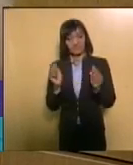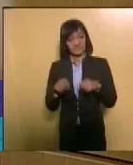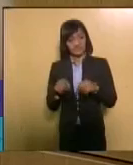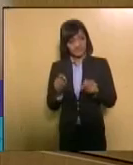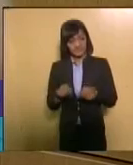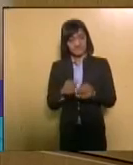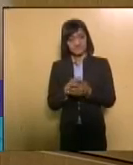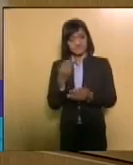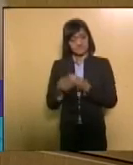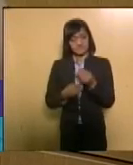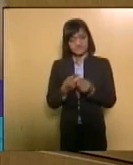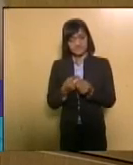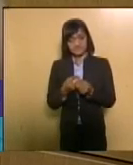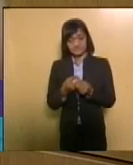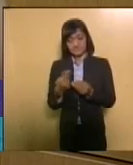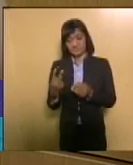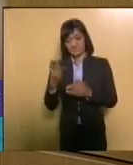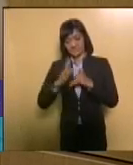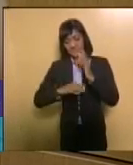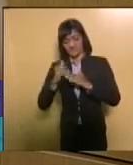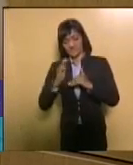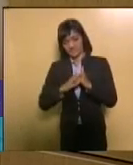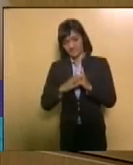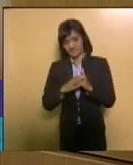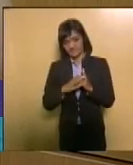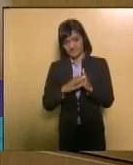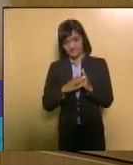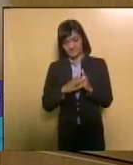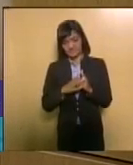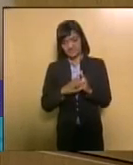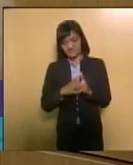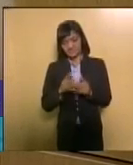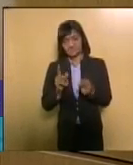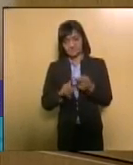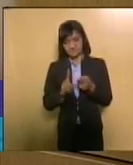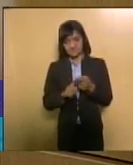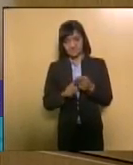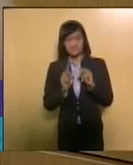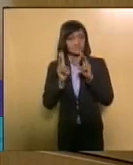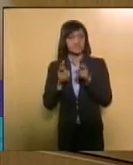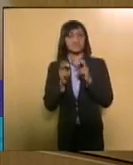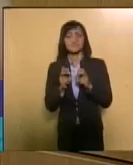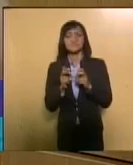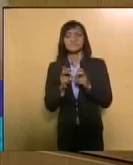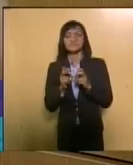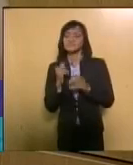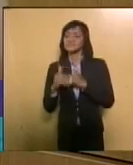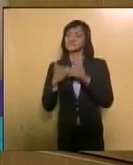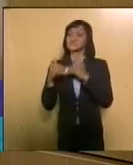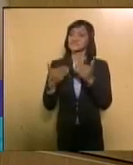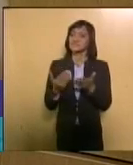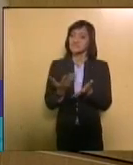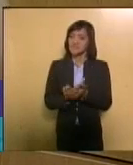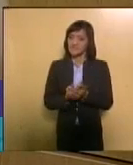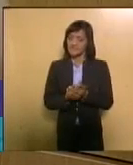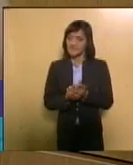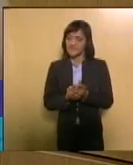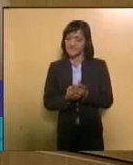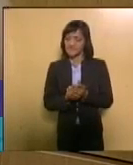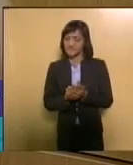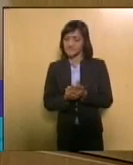violência que passe pela valorização ional que passe a enxergar Segurança Pública enquanto fator de desenvolvimento pro